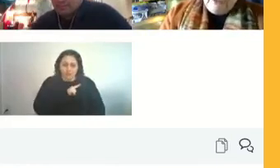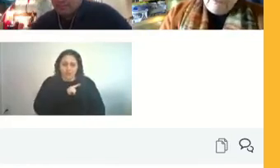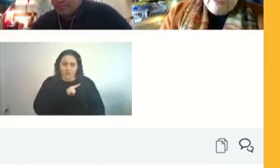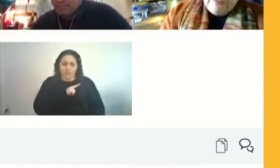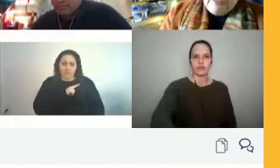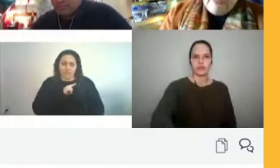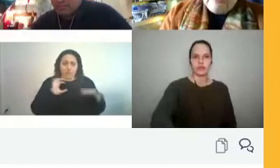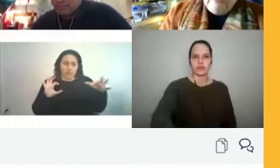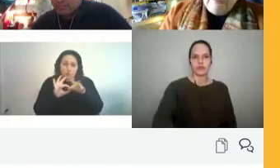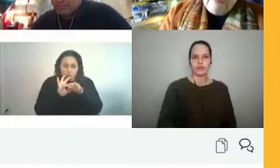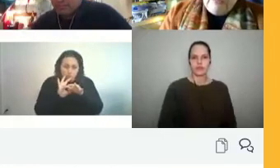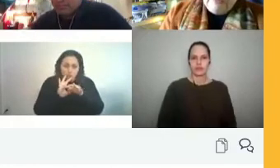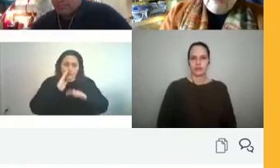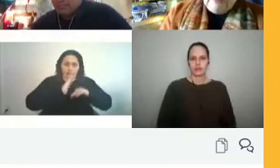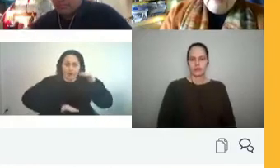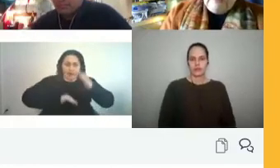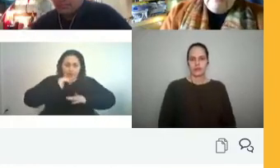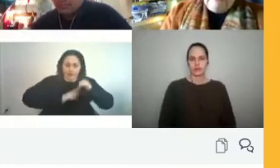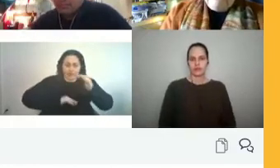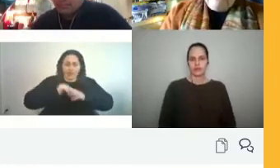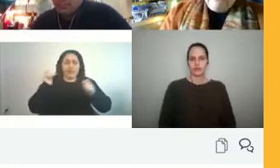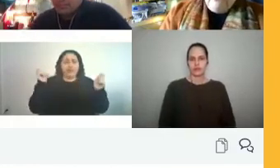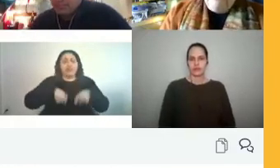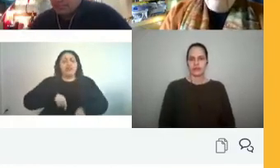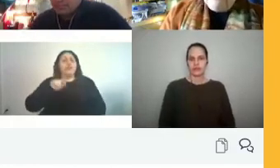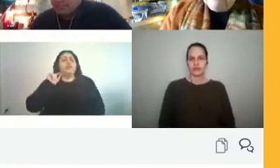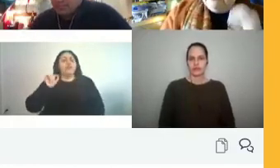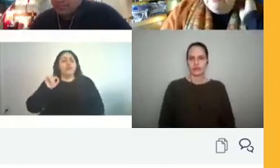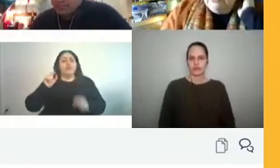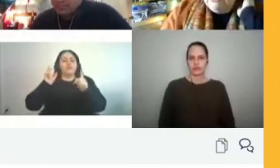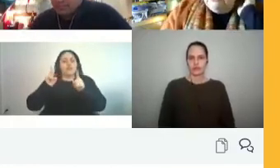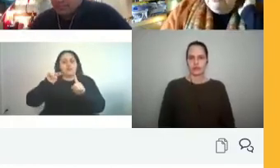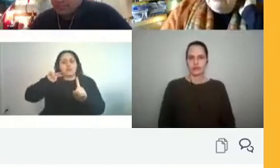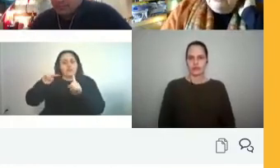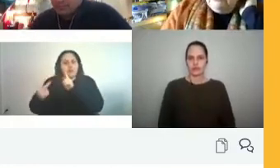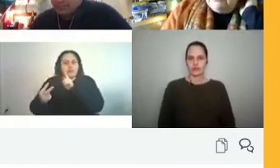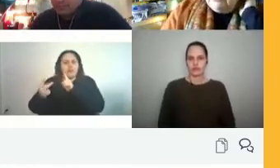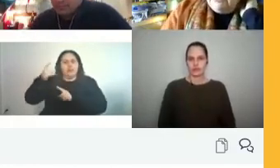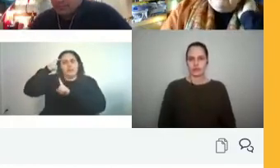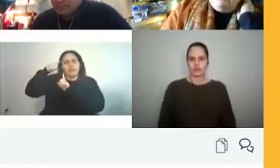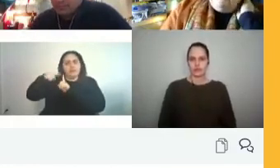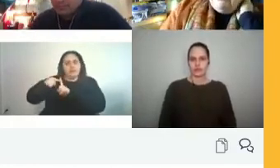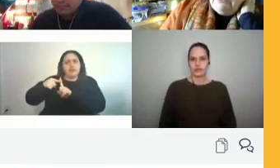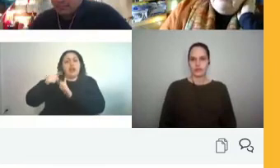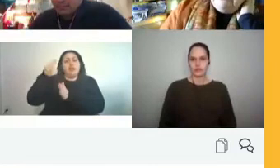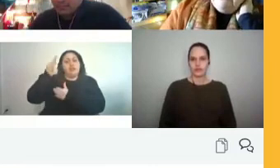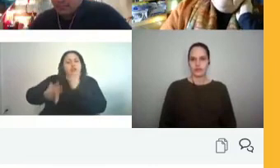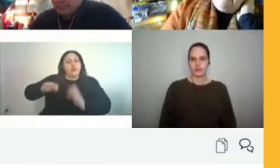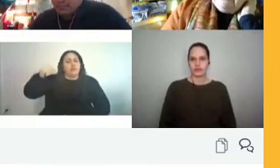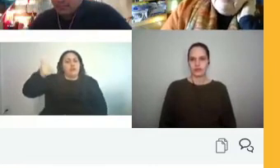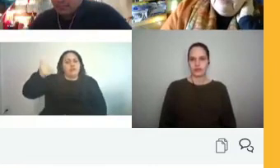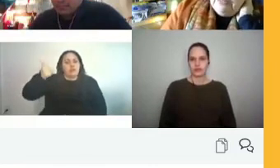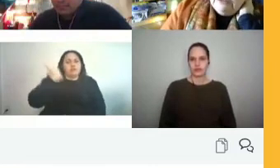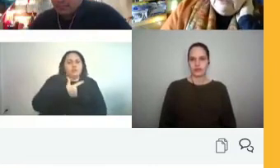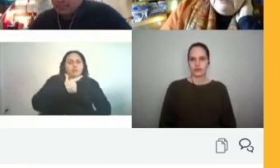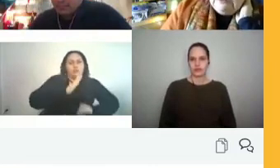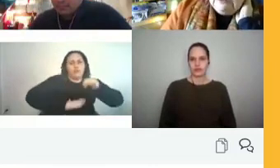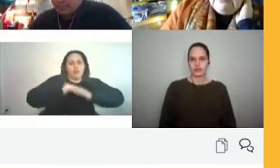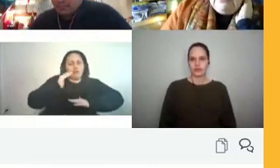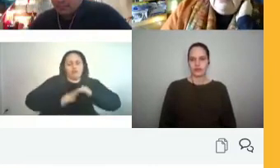uma relação com a prática, a gente rompe com essa perspectiva positivista de que a teoria vem sempre antes da prática,